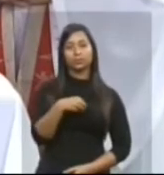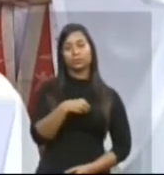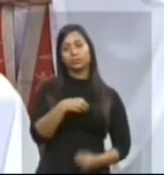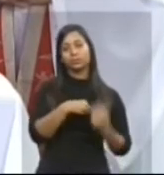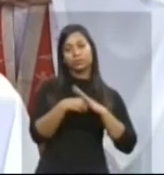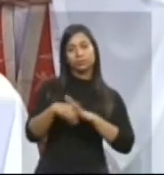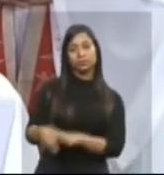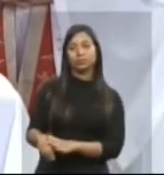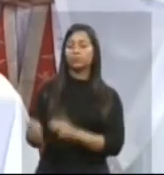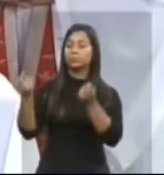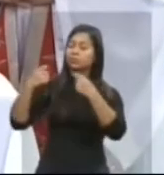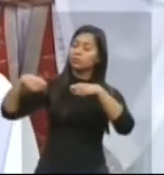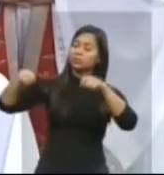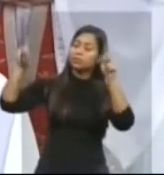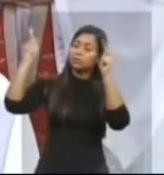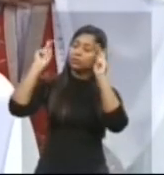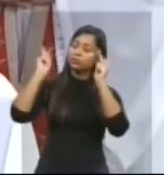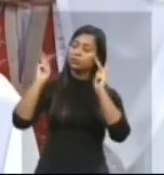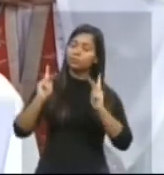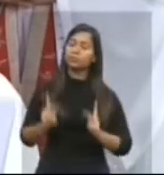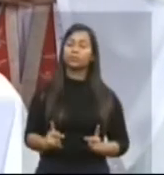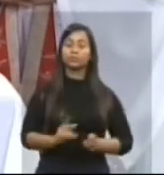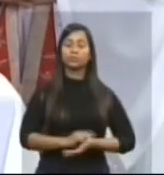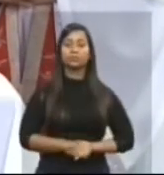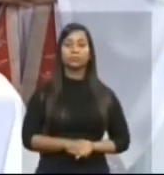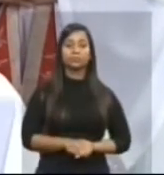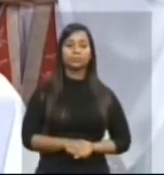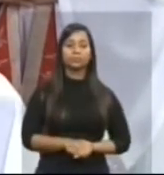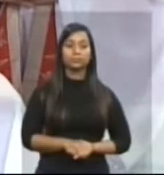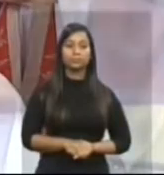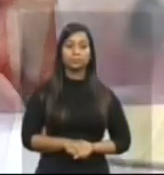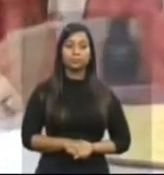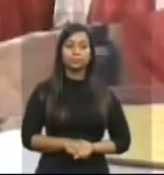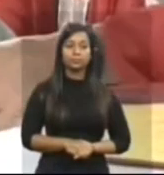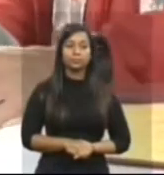que tirais o pecado do mundo, dai-nos a paz.